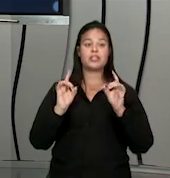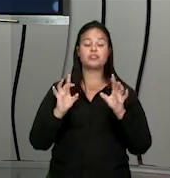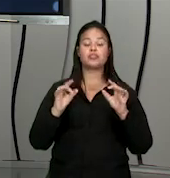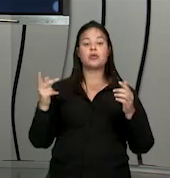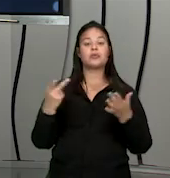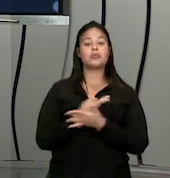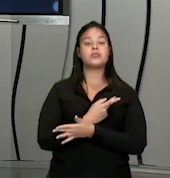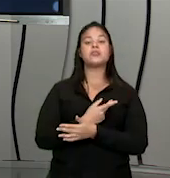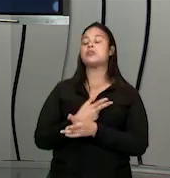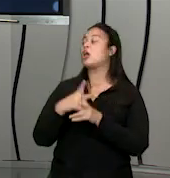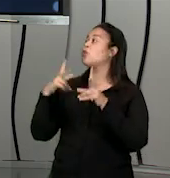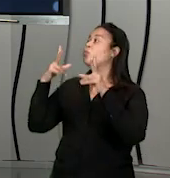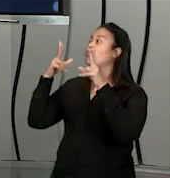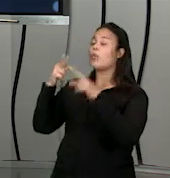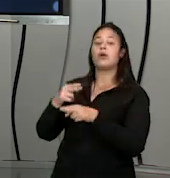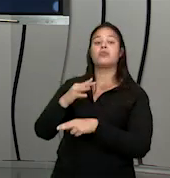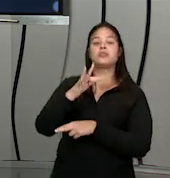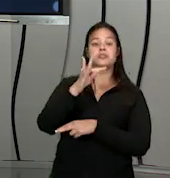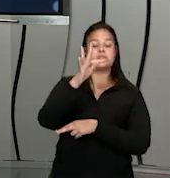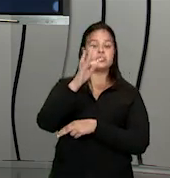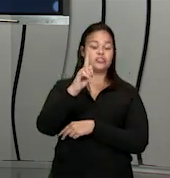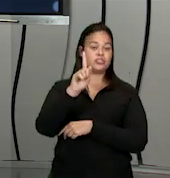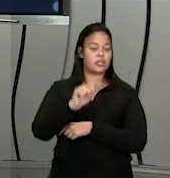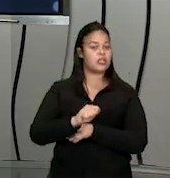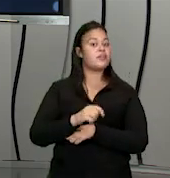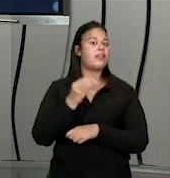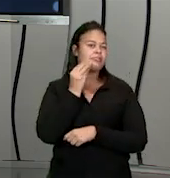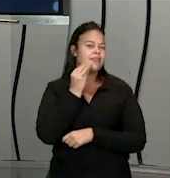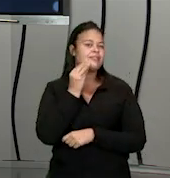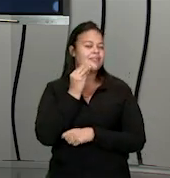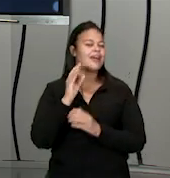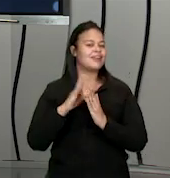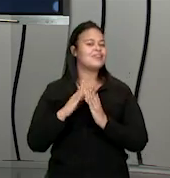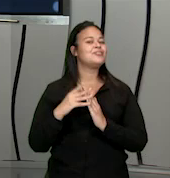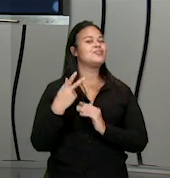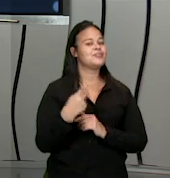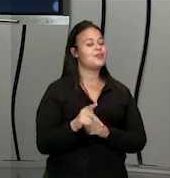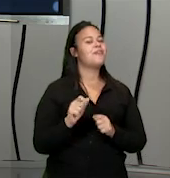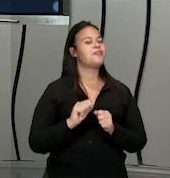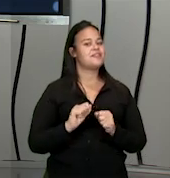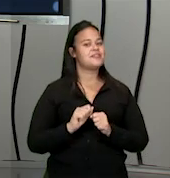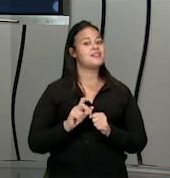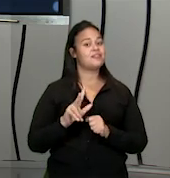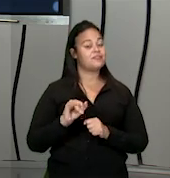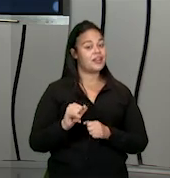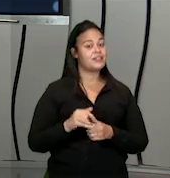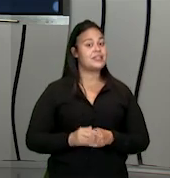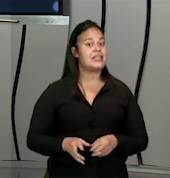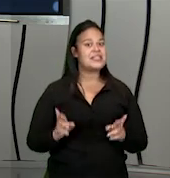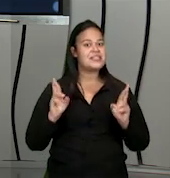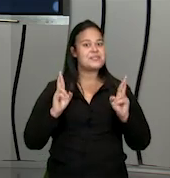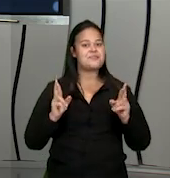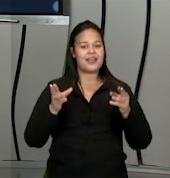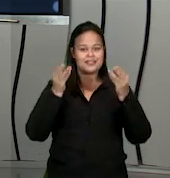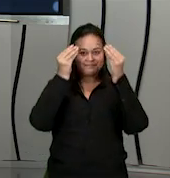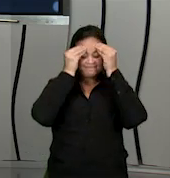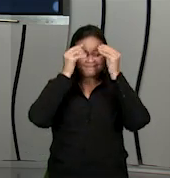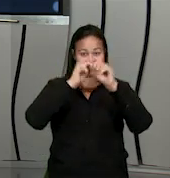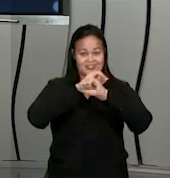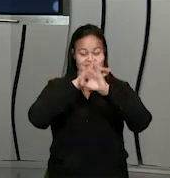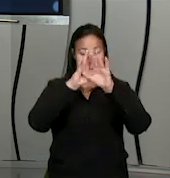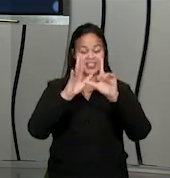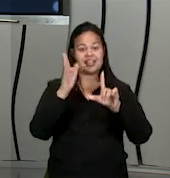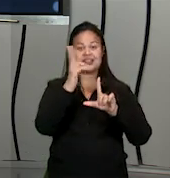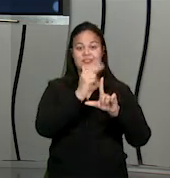acontecer a mesma coisa na tangente. Eu vou deixar para você tentar fazer a tangente aí em casa. Espero que você tenha entendido o gráfico de